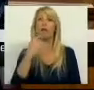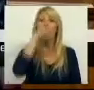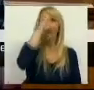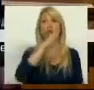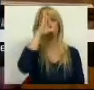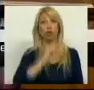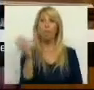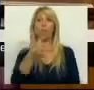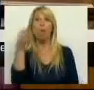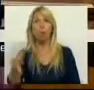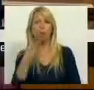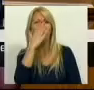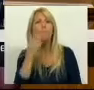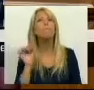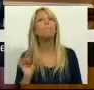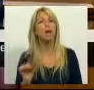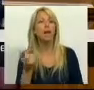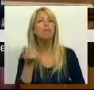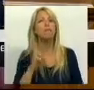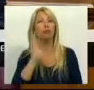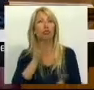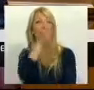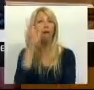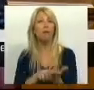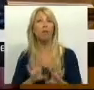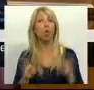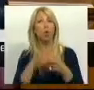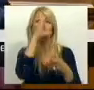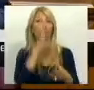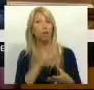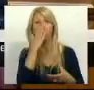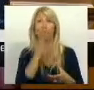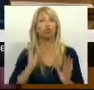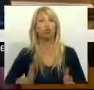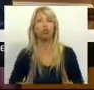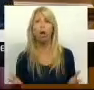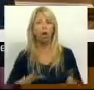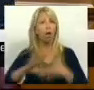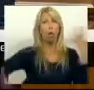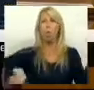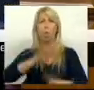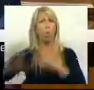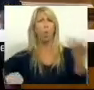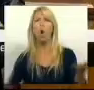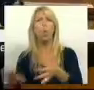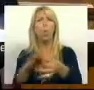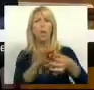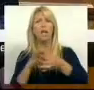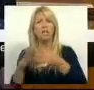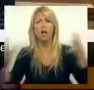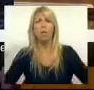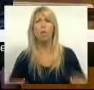Portas, mas pelos vistos essa taxa foi aprovada em Conselho de Ministros. É o desnorte no reino da coligação.